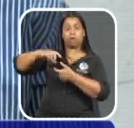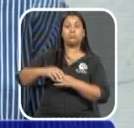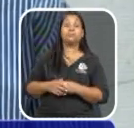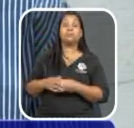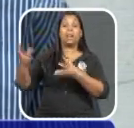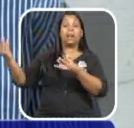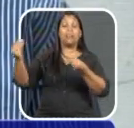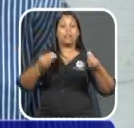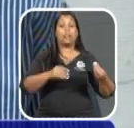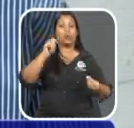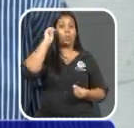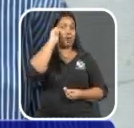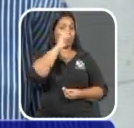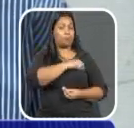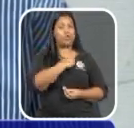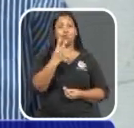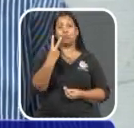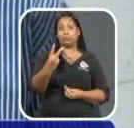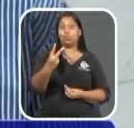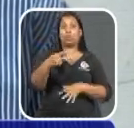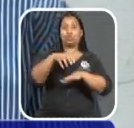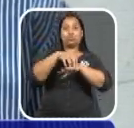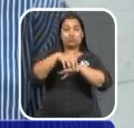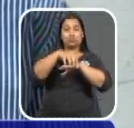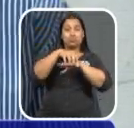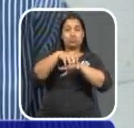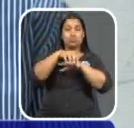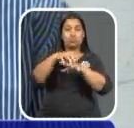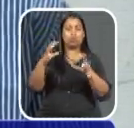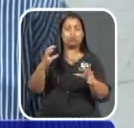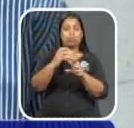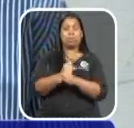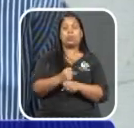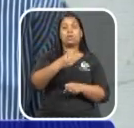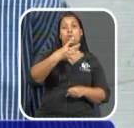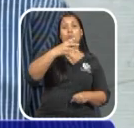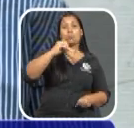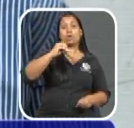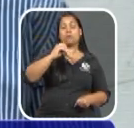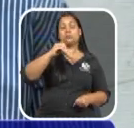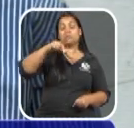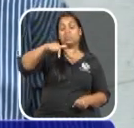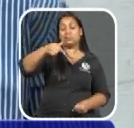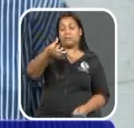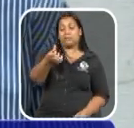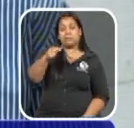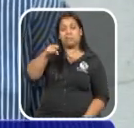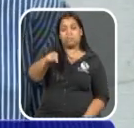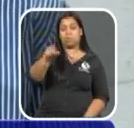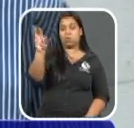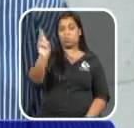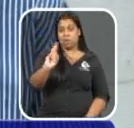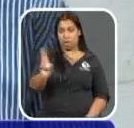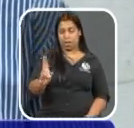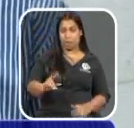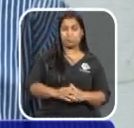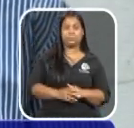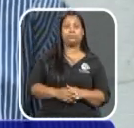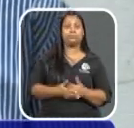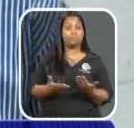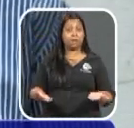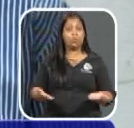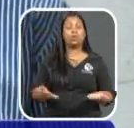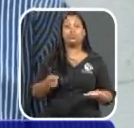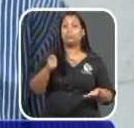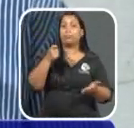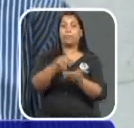a São José do Rio Preto 2 ambulâncias que somadas dão um valor de R$ 476 mil. Por si só, essa demanda